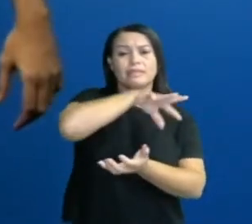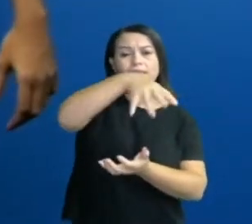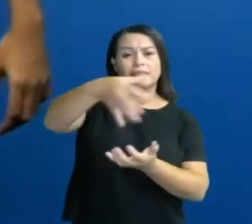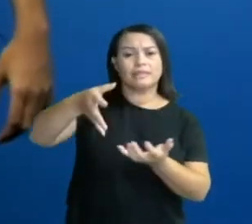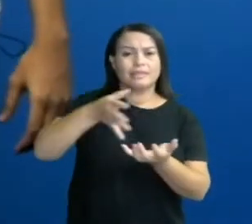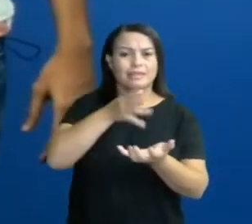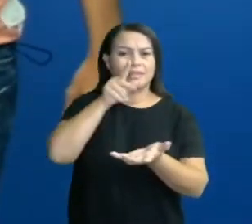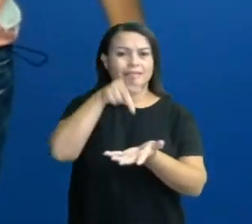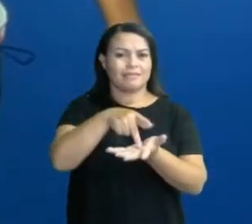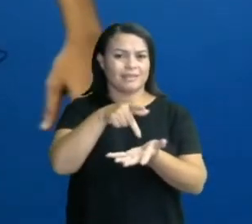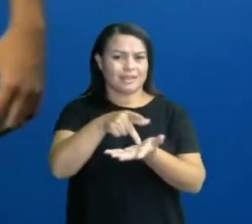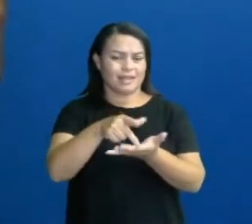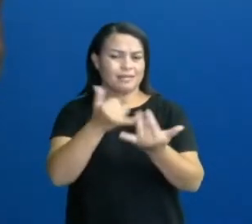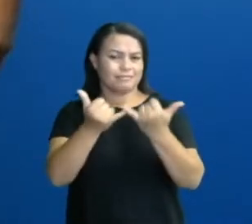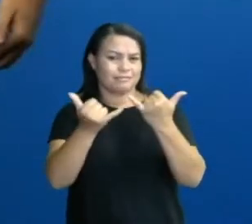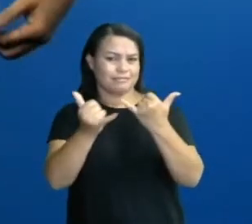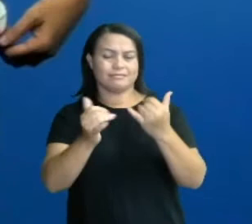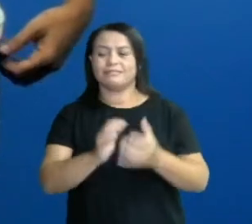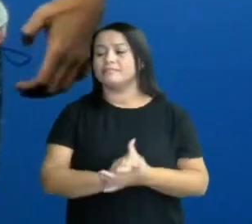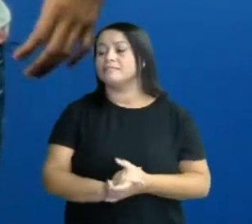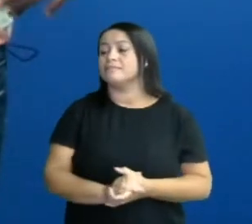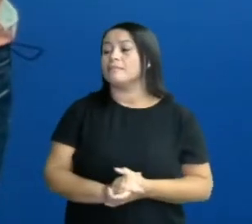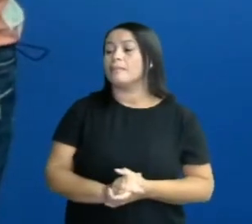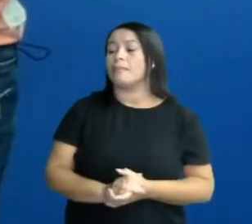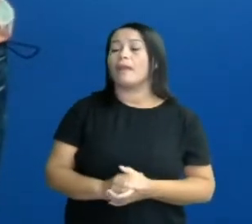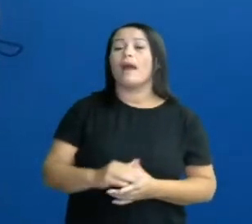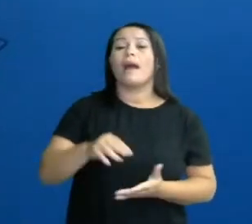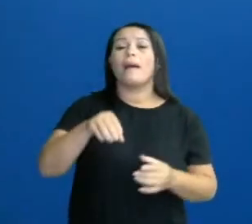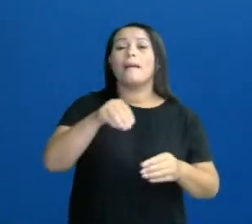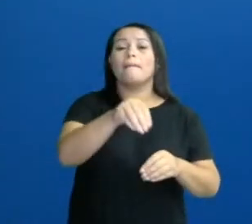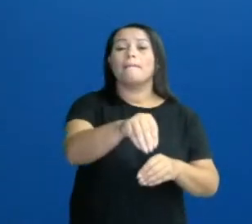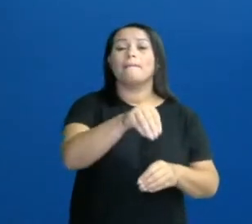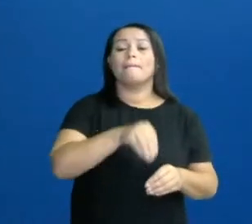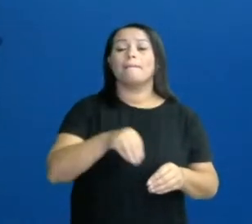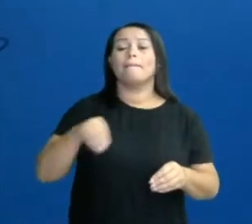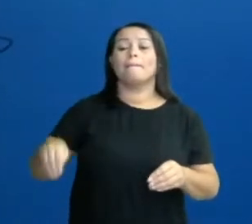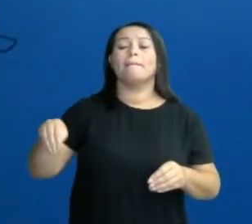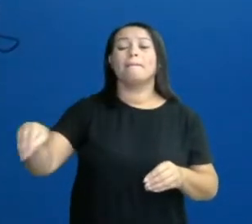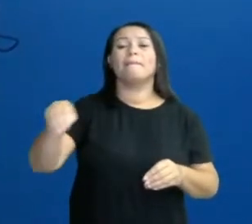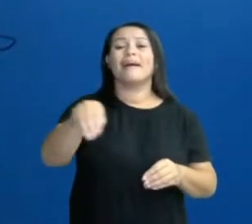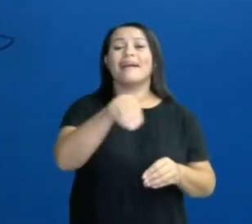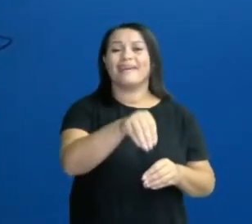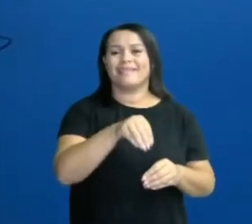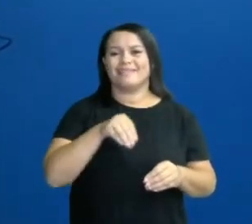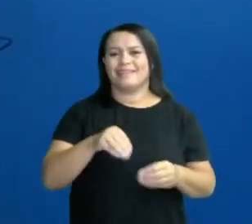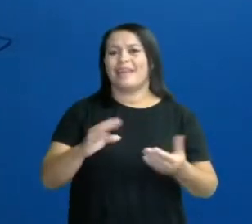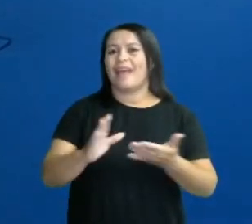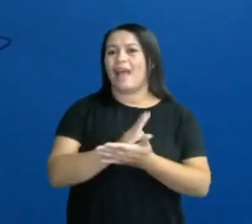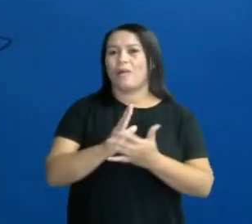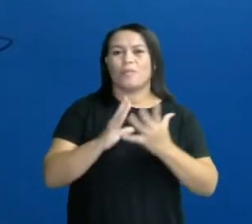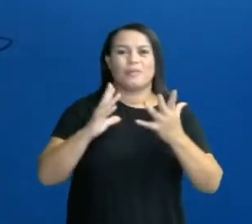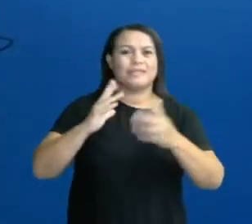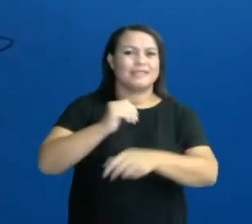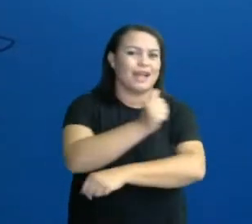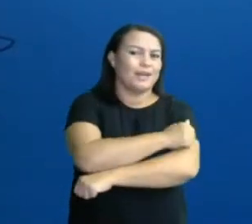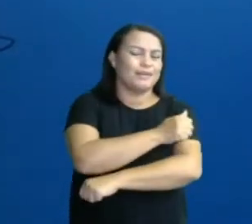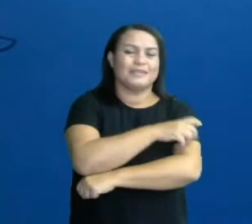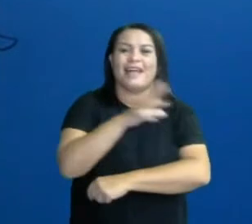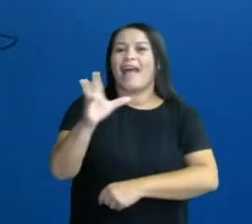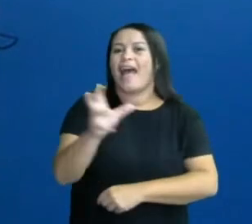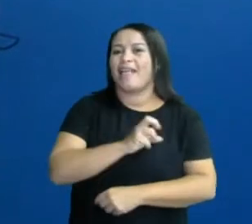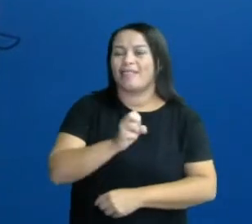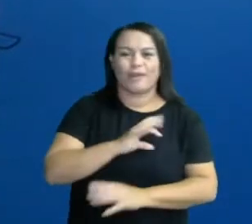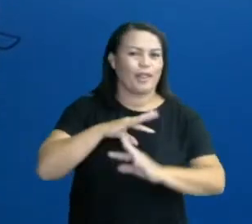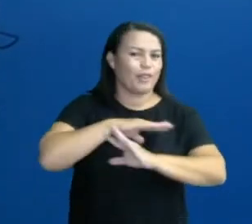realidade, beleza? Não esquecer. Maquete. Todo aluno adora fazer maquete, né? E, infelizmente a gente está num período de